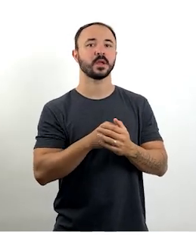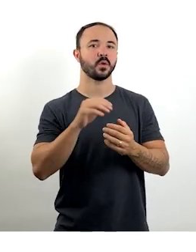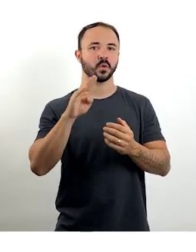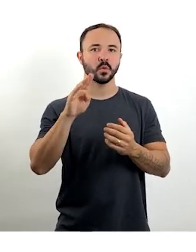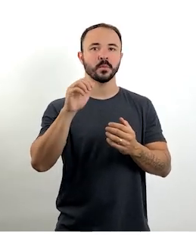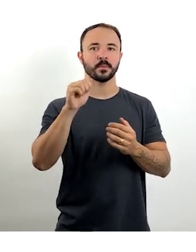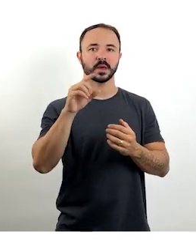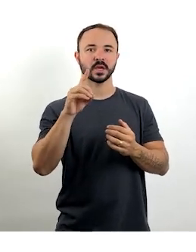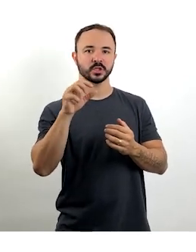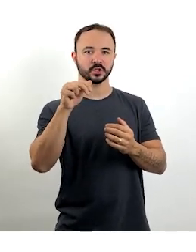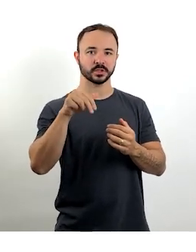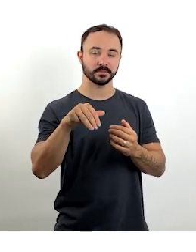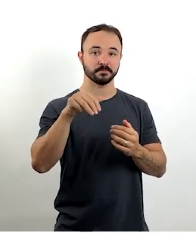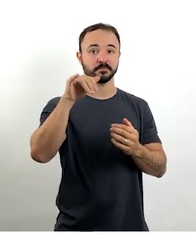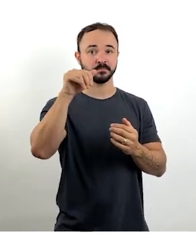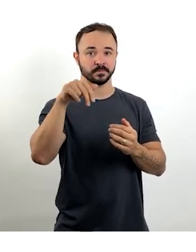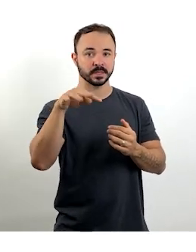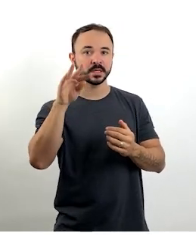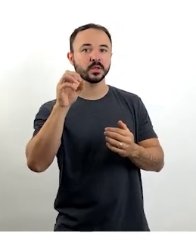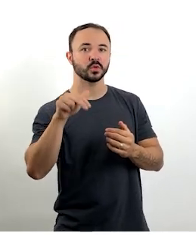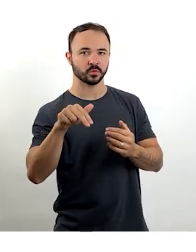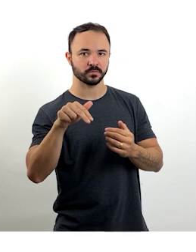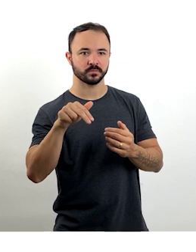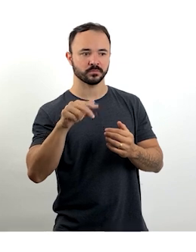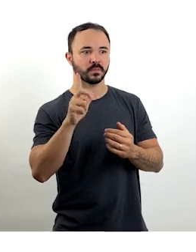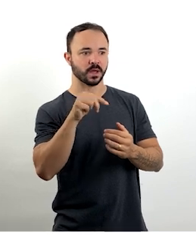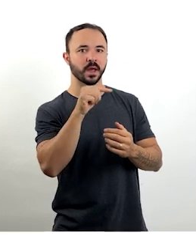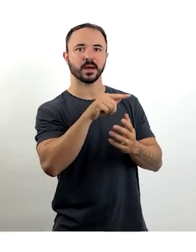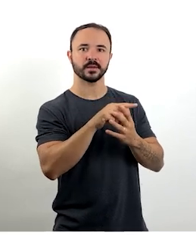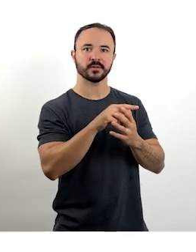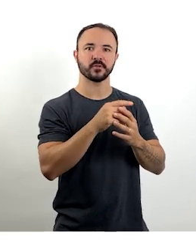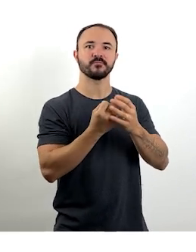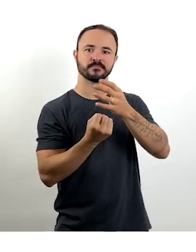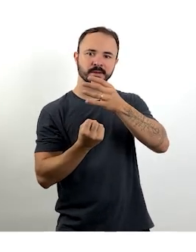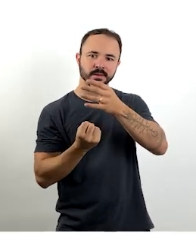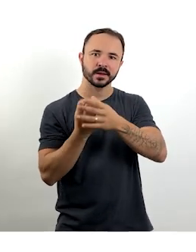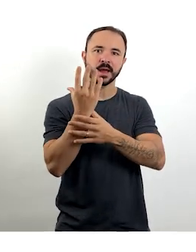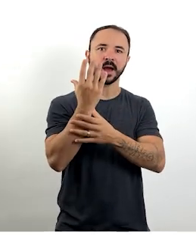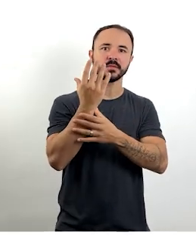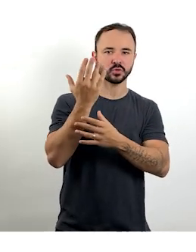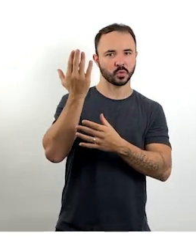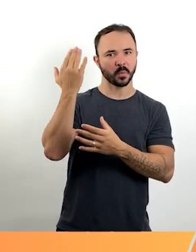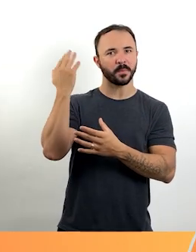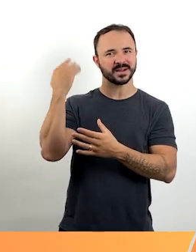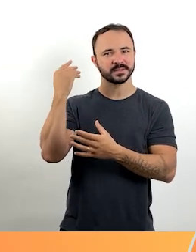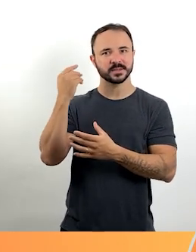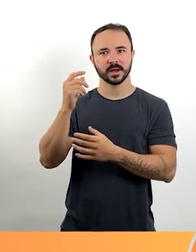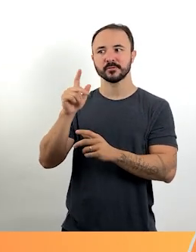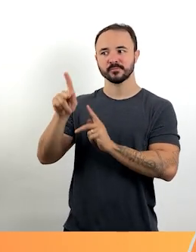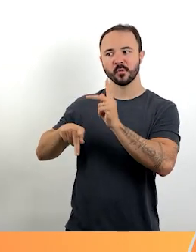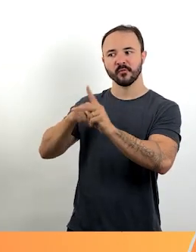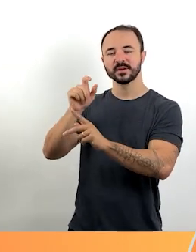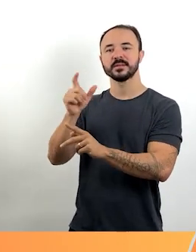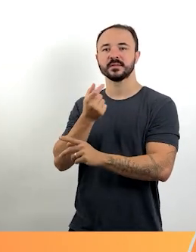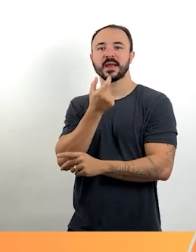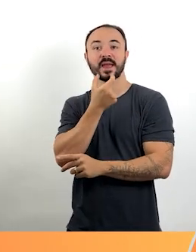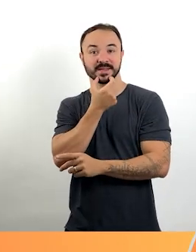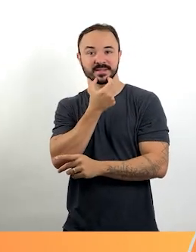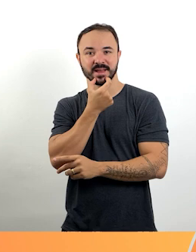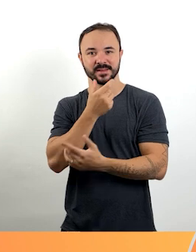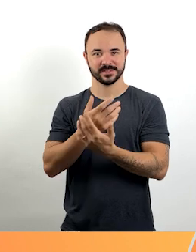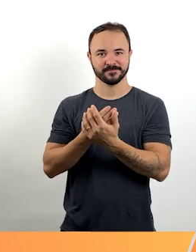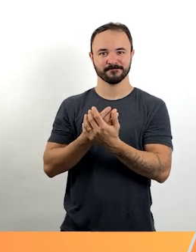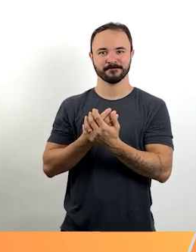o badminton ele foi um esporte desenvolvido, criado lá pelos ingleses através,